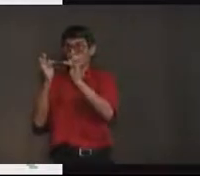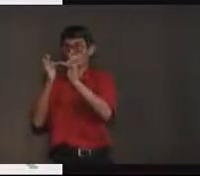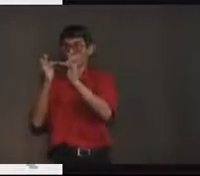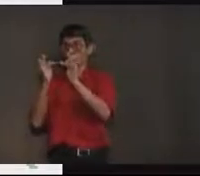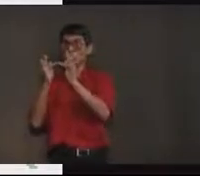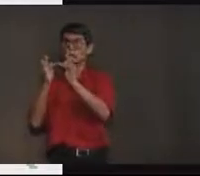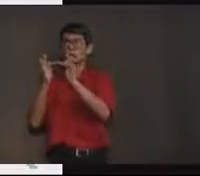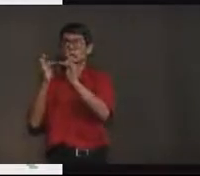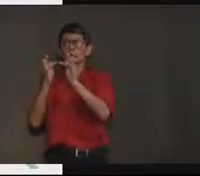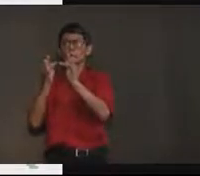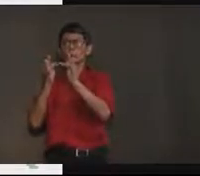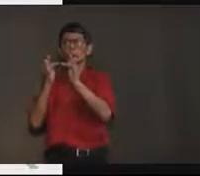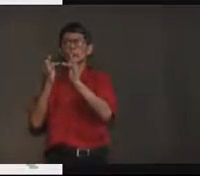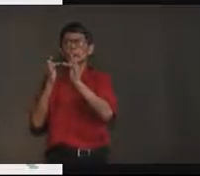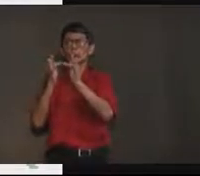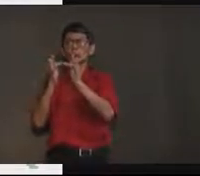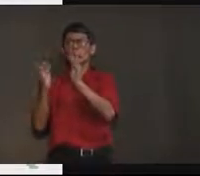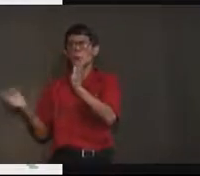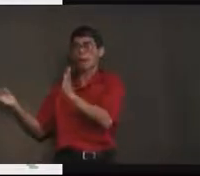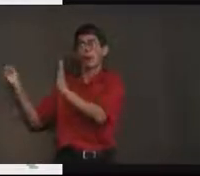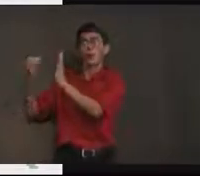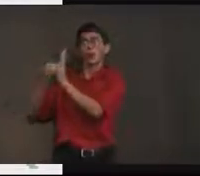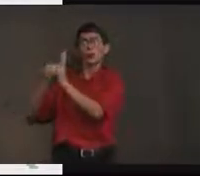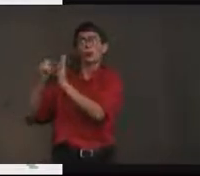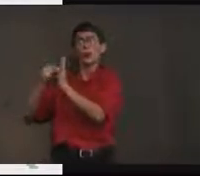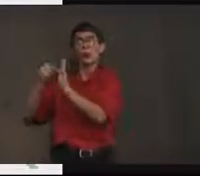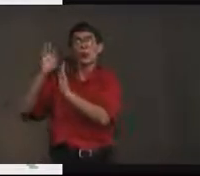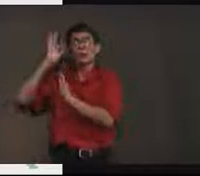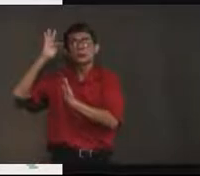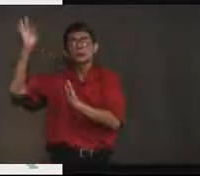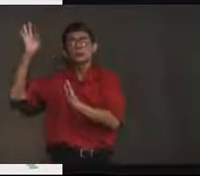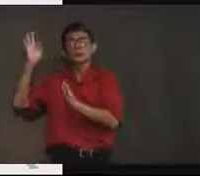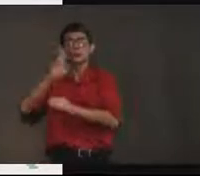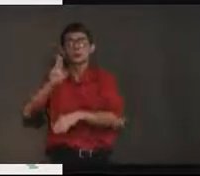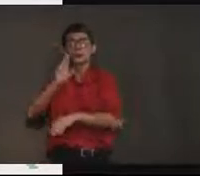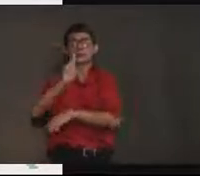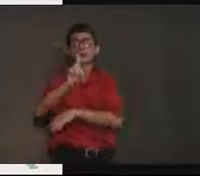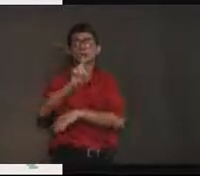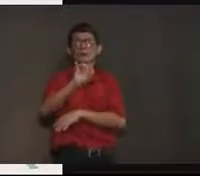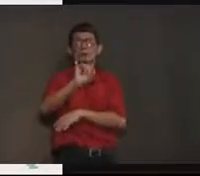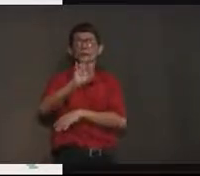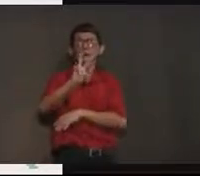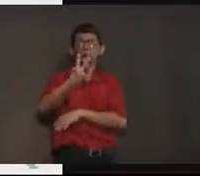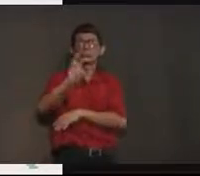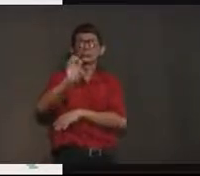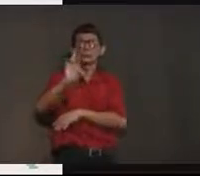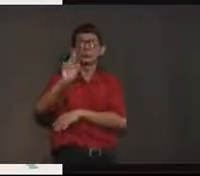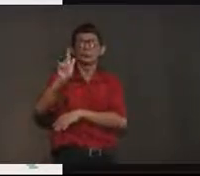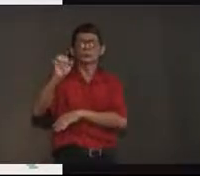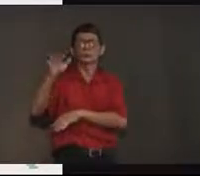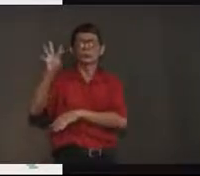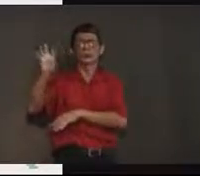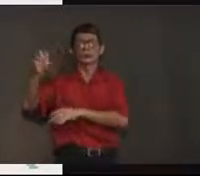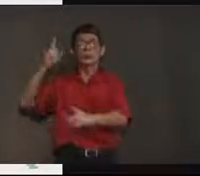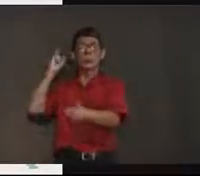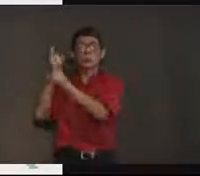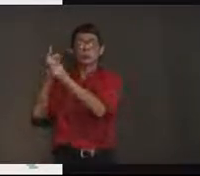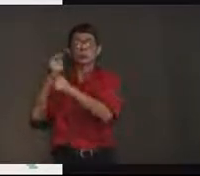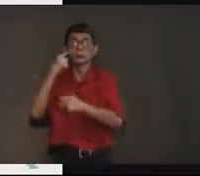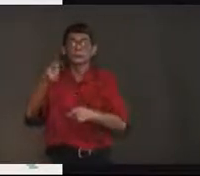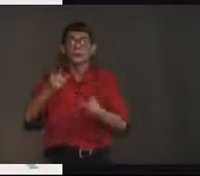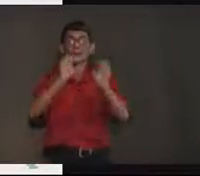compacto e integra os o teorema do divergente que vocês aprenderem no curso de cálculo 2 e você termina chegando o e qual o